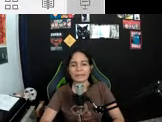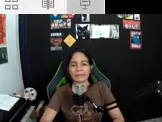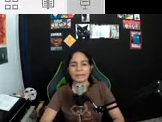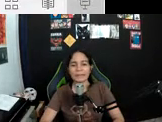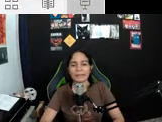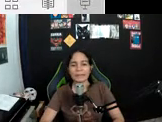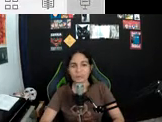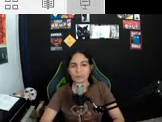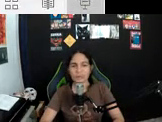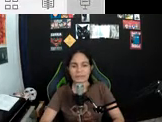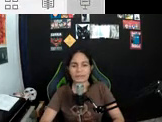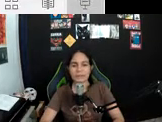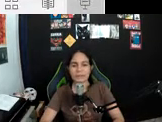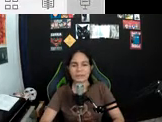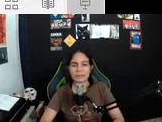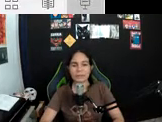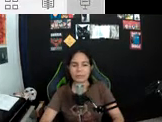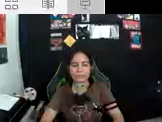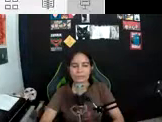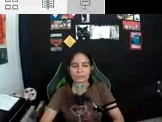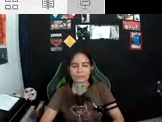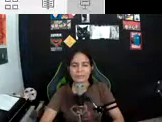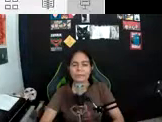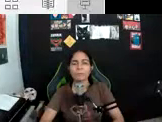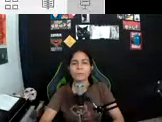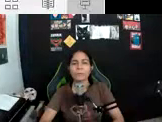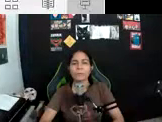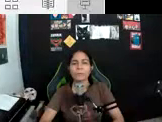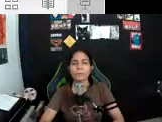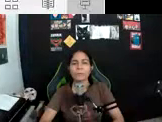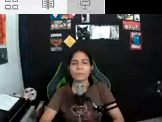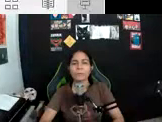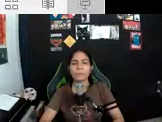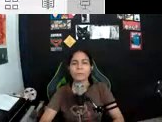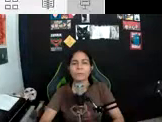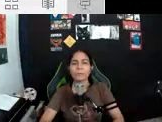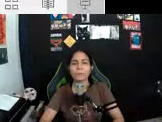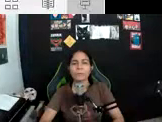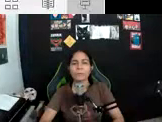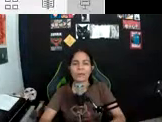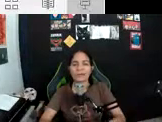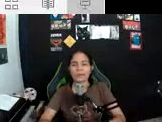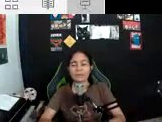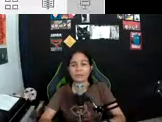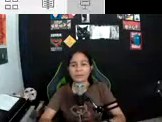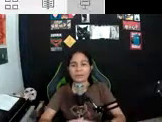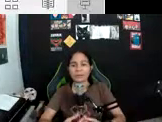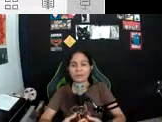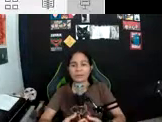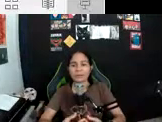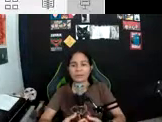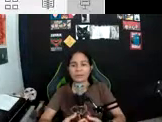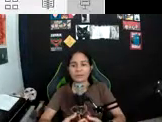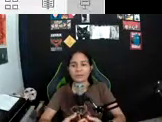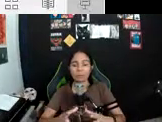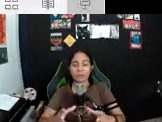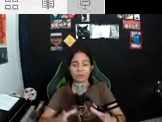Considerando também a Resolução 510 de 2016, onde a gente fala sobre as pesquisas realizadas com seres